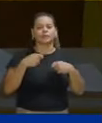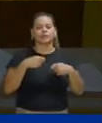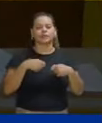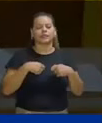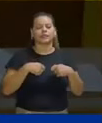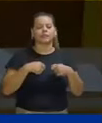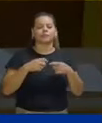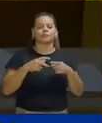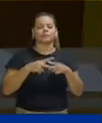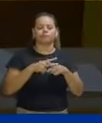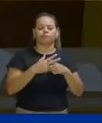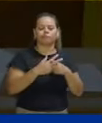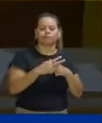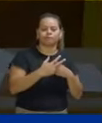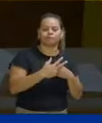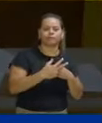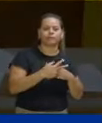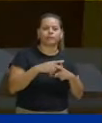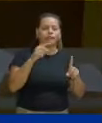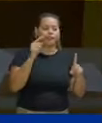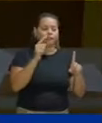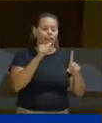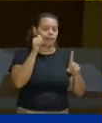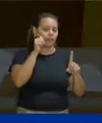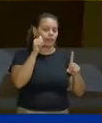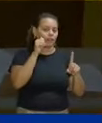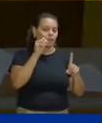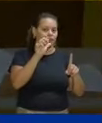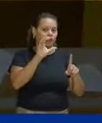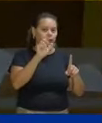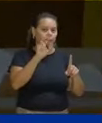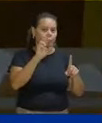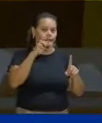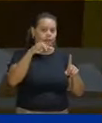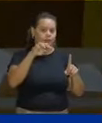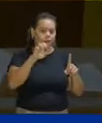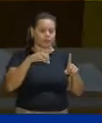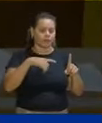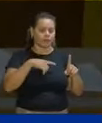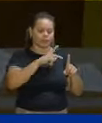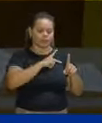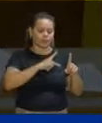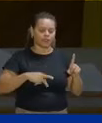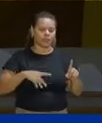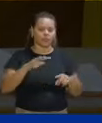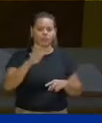retratação, e a ministra Carmen Lúcia, então presidente do TSE,